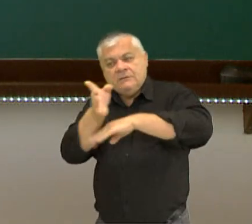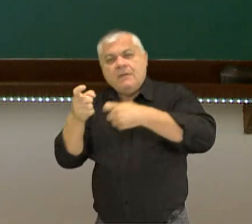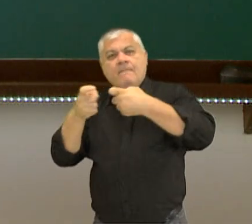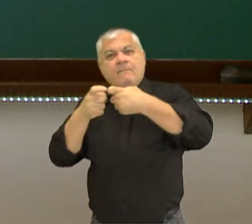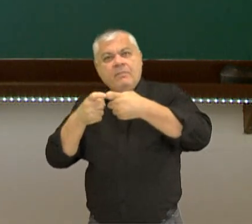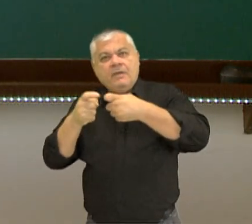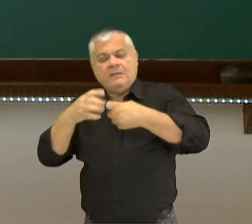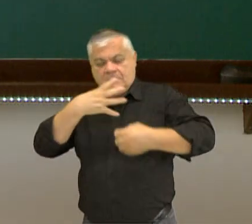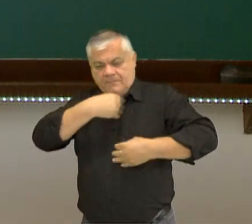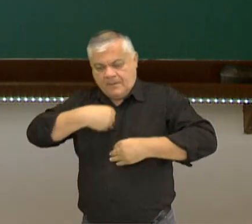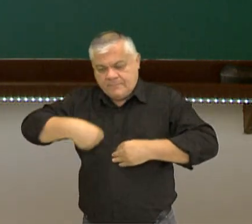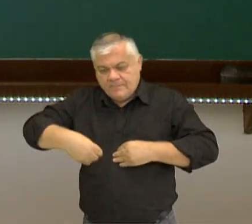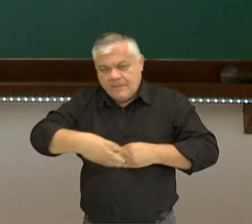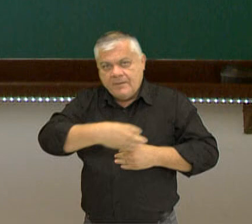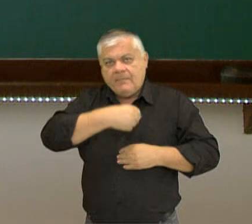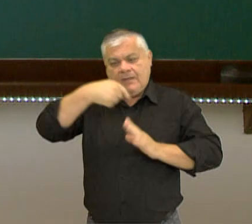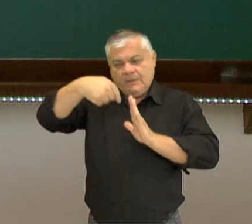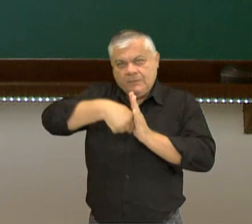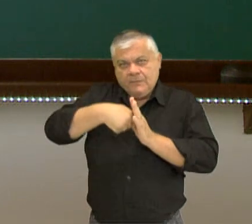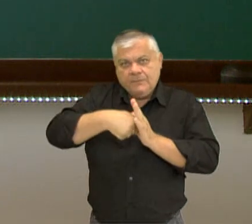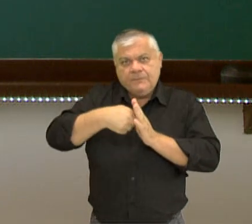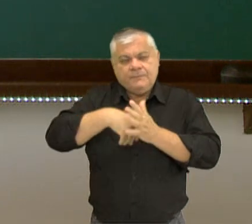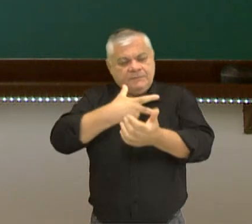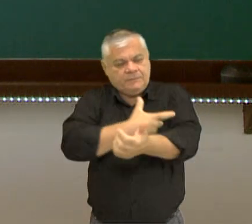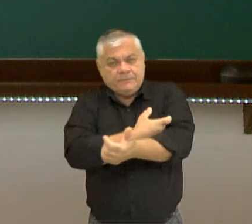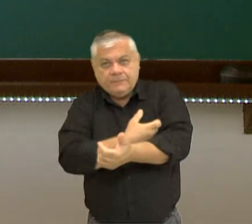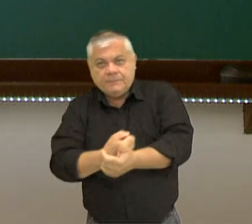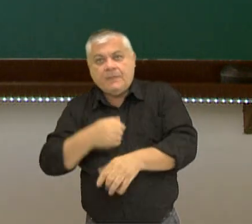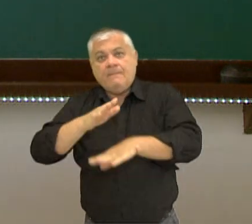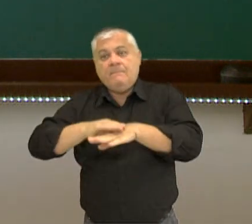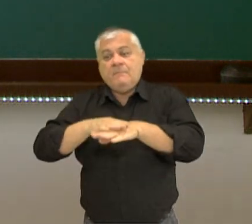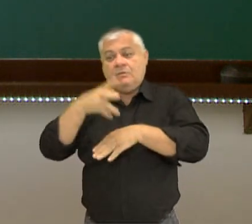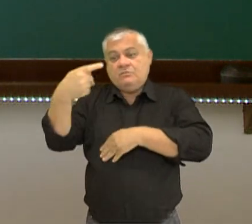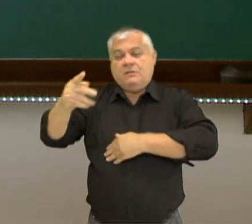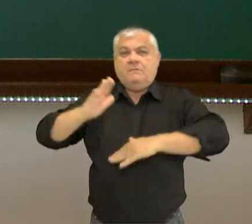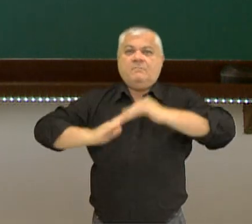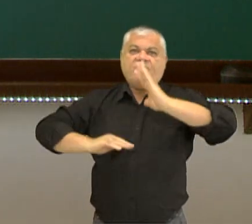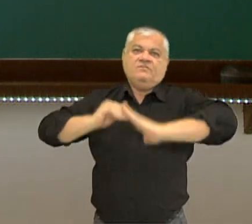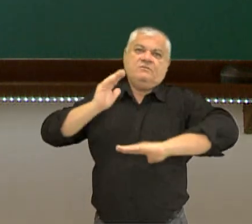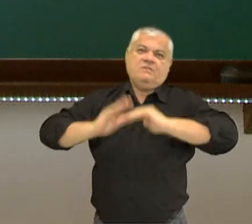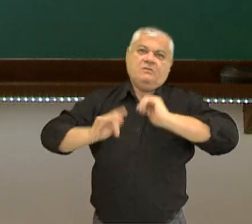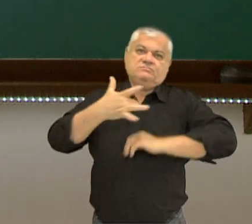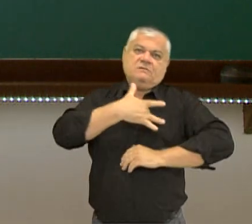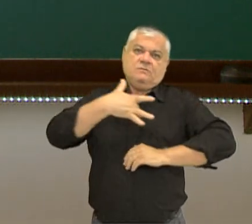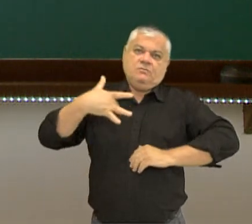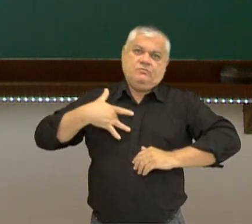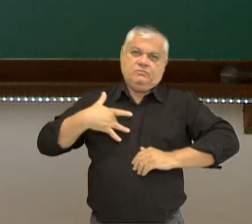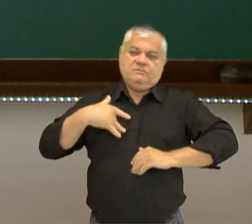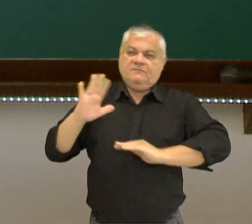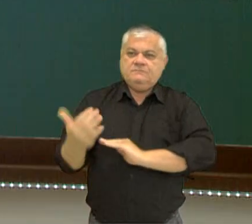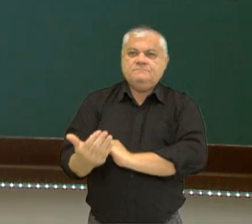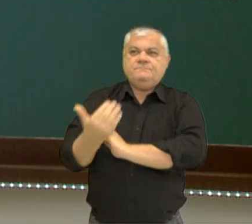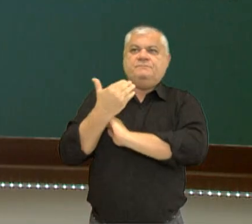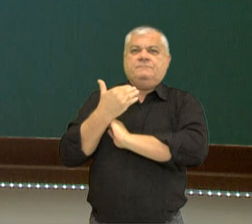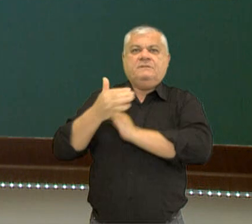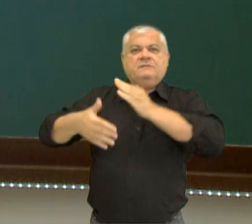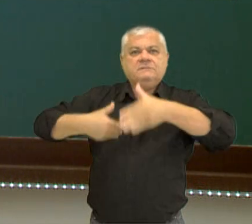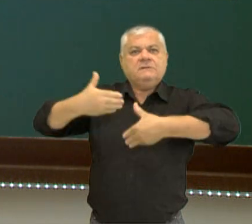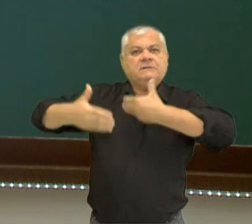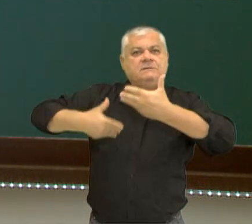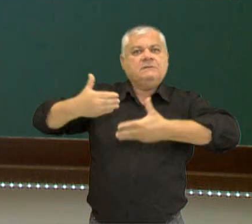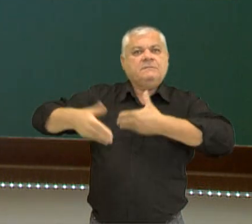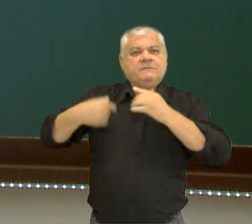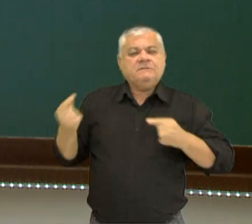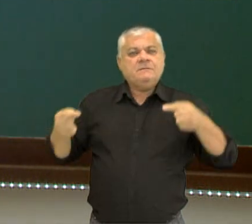do diagnóstico ser feito pelo profissional da saúde, que também vai fornecer o tratamento